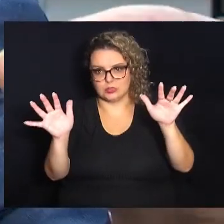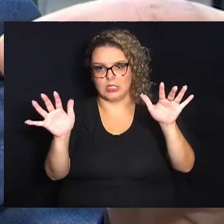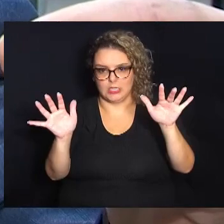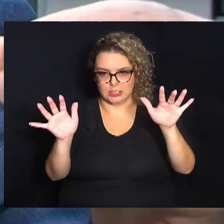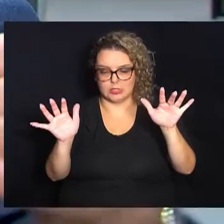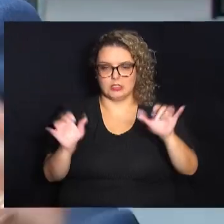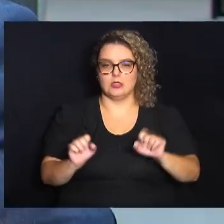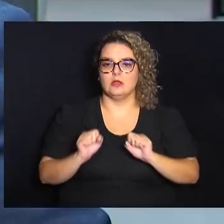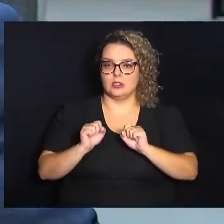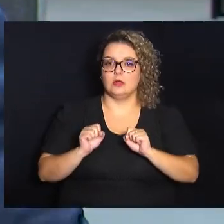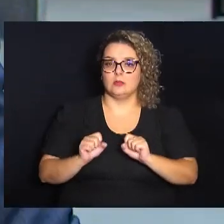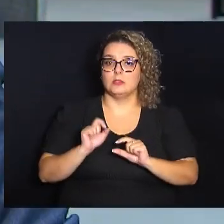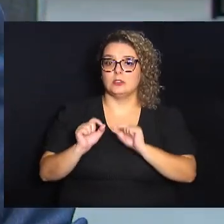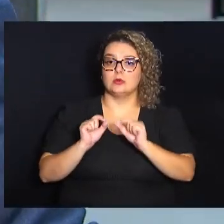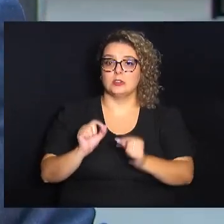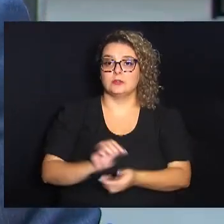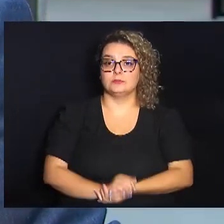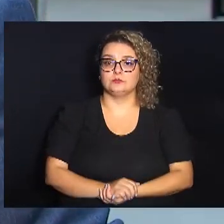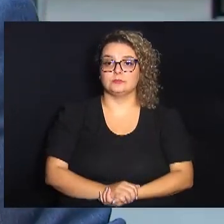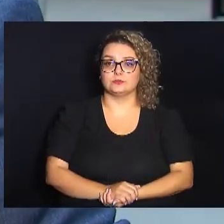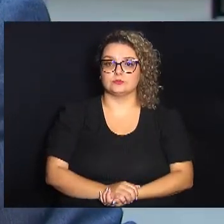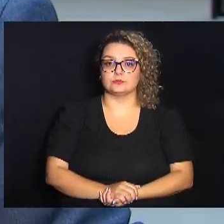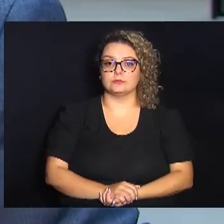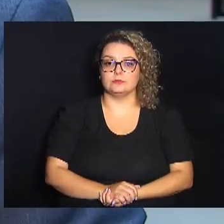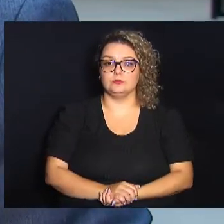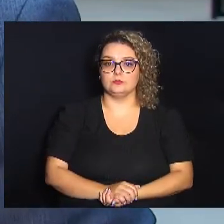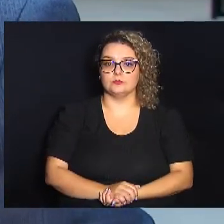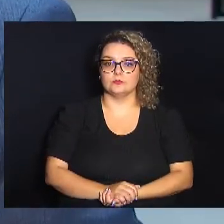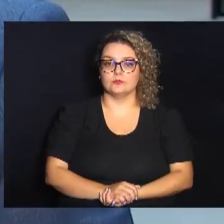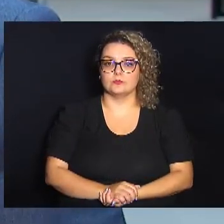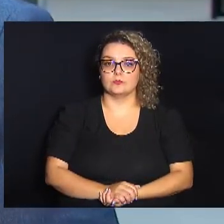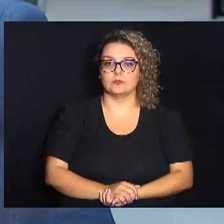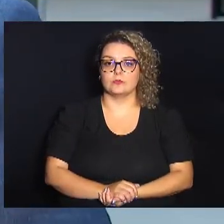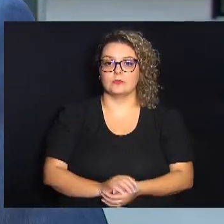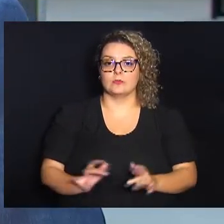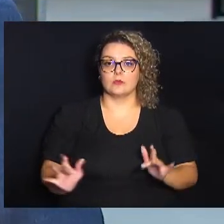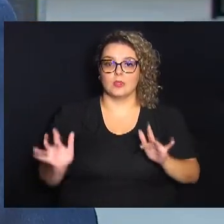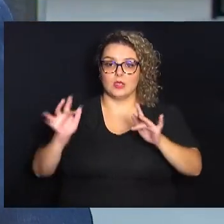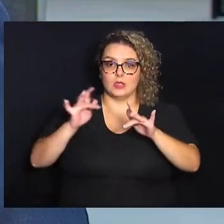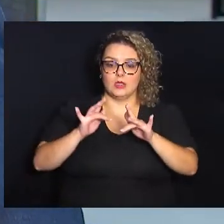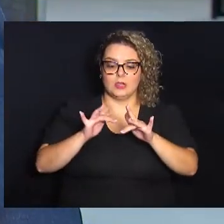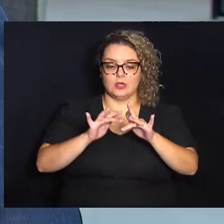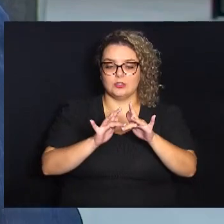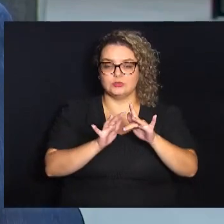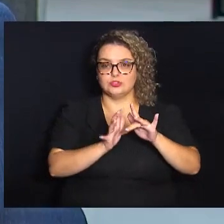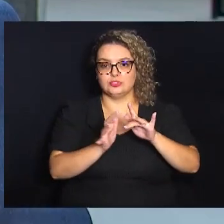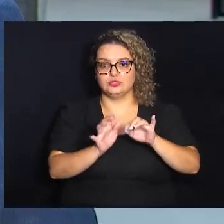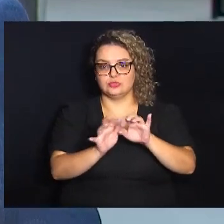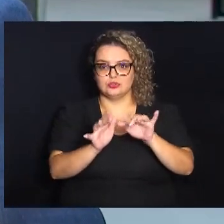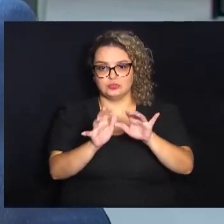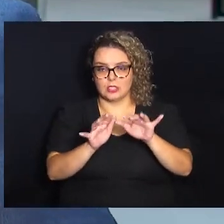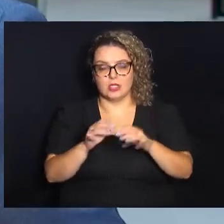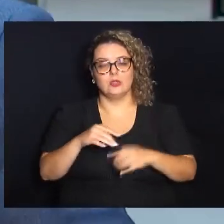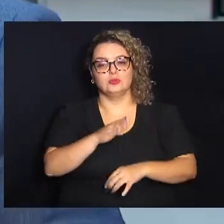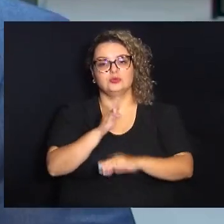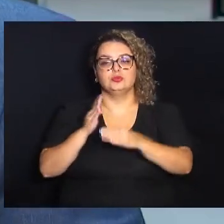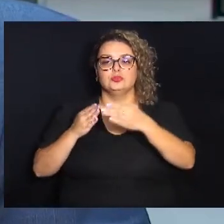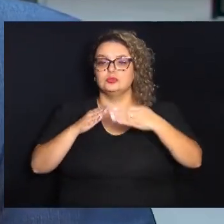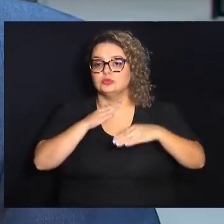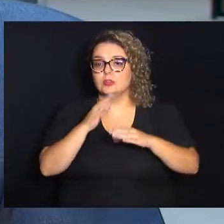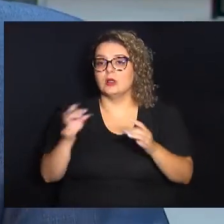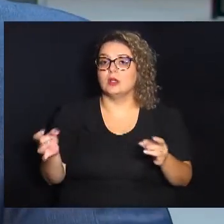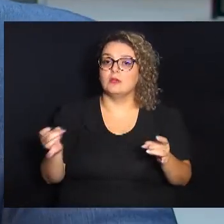na natureza e ele vai o quê? Ele vai agir dentro do mosquito Aedes aegypti e